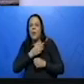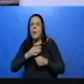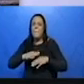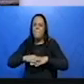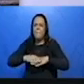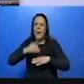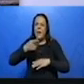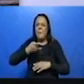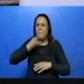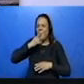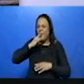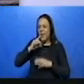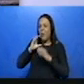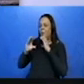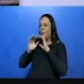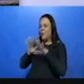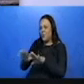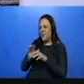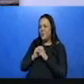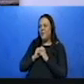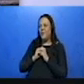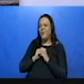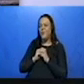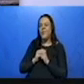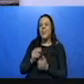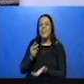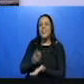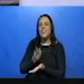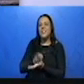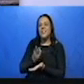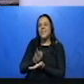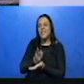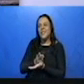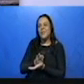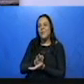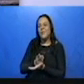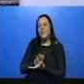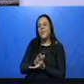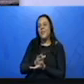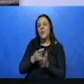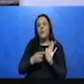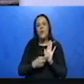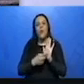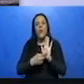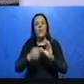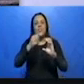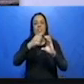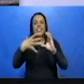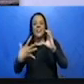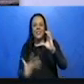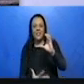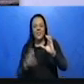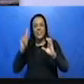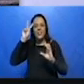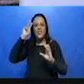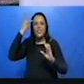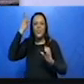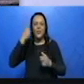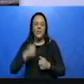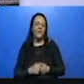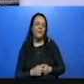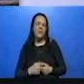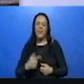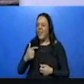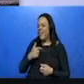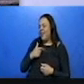tá? Essa música ela é explorada justamente como marcando esses elementos característicos. Quanto a mim, só